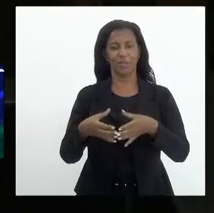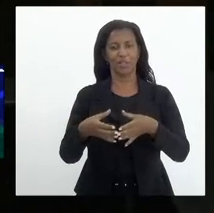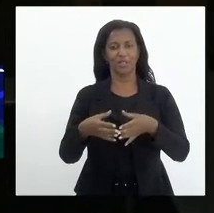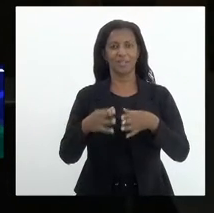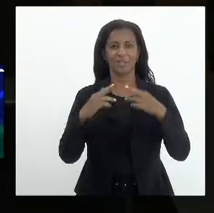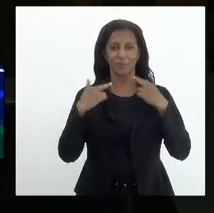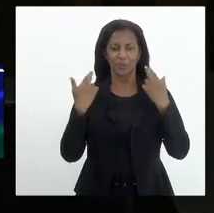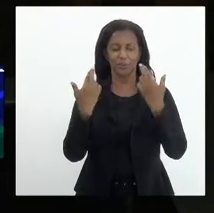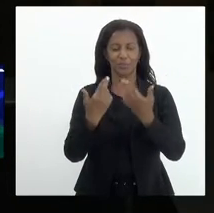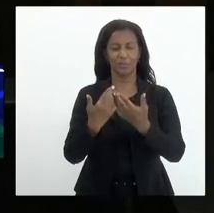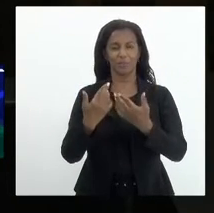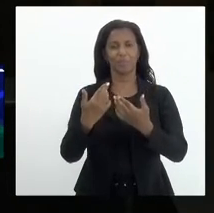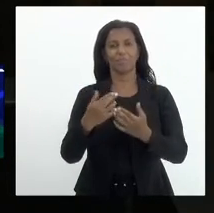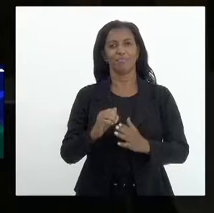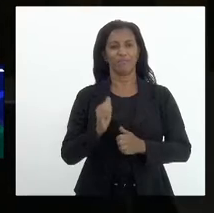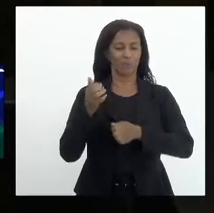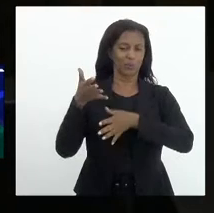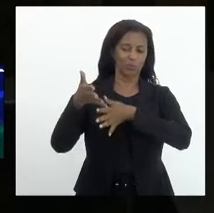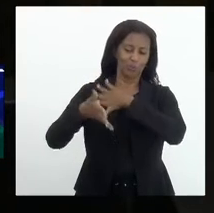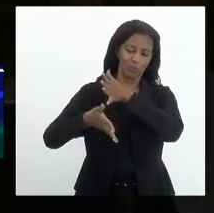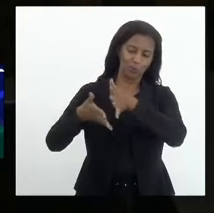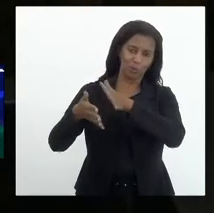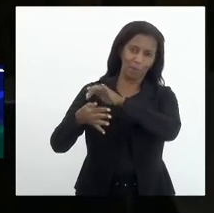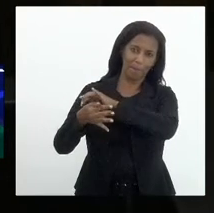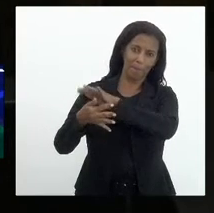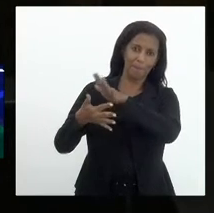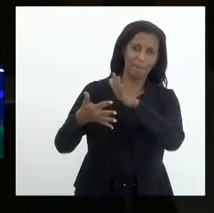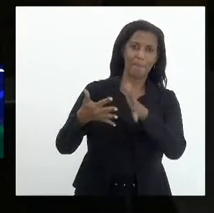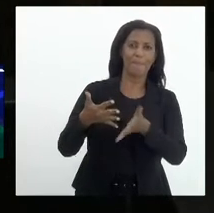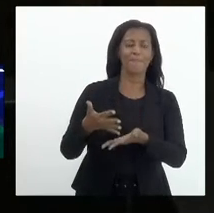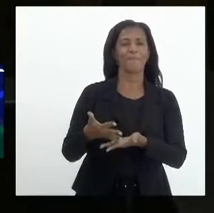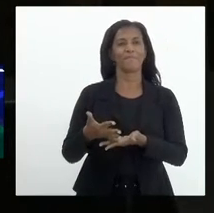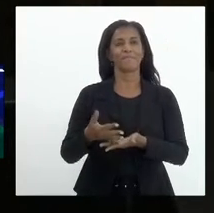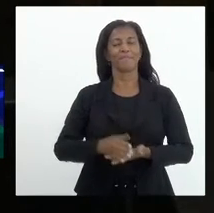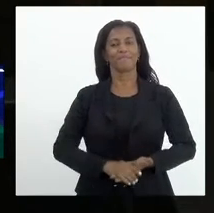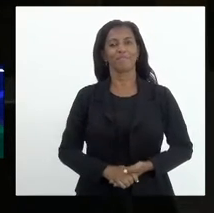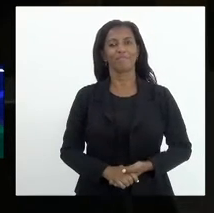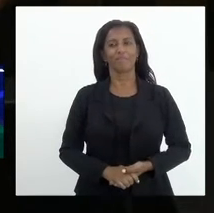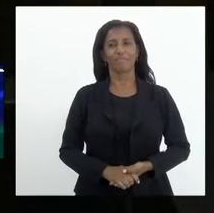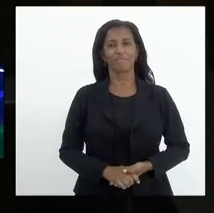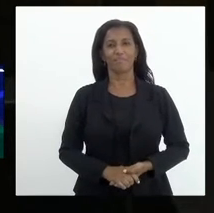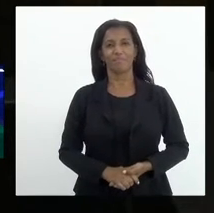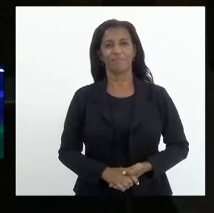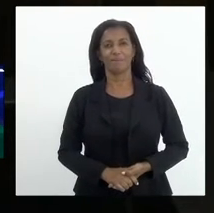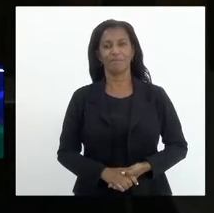discursos através da linguagem de Libra, para que